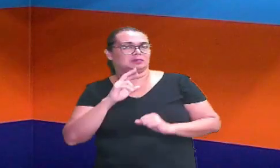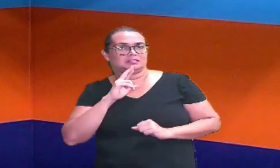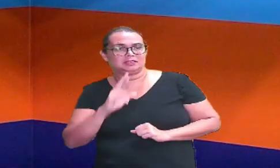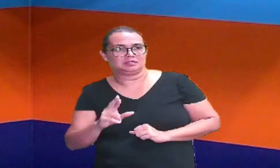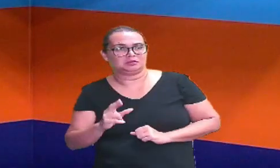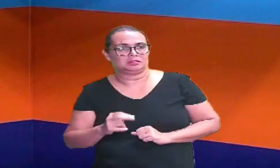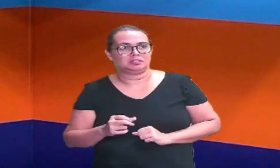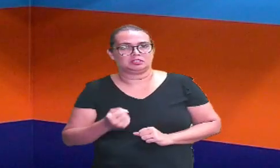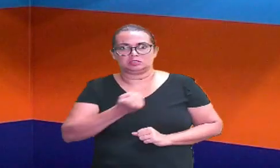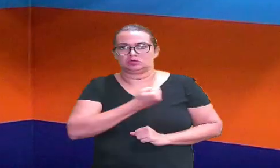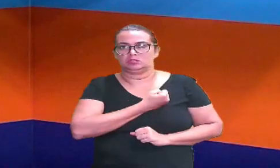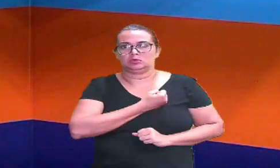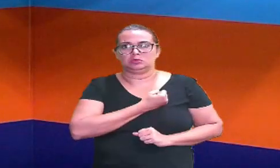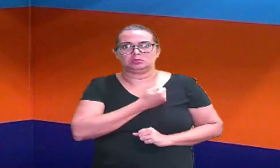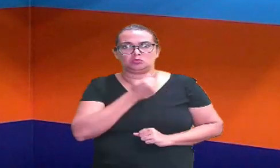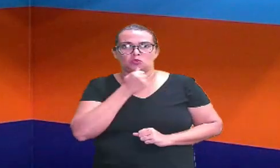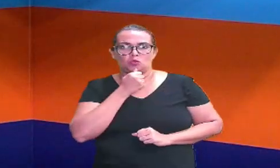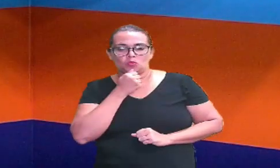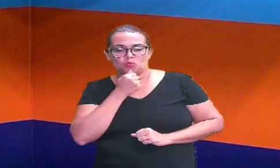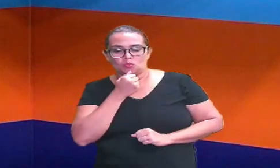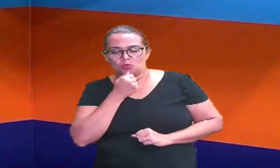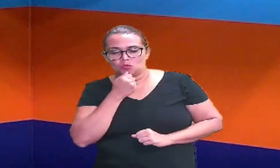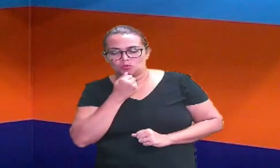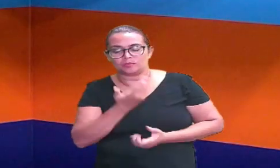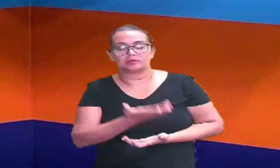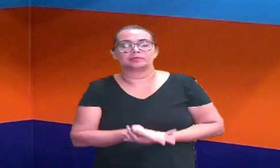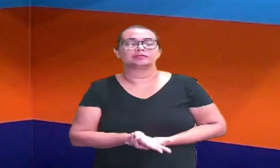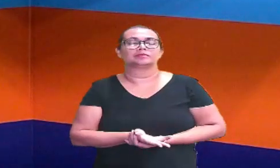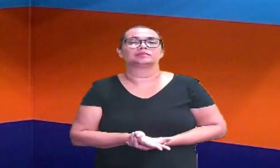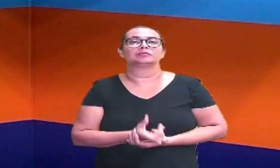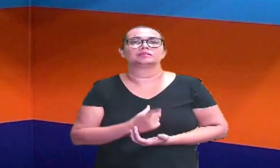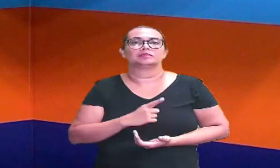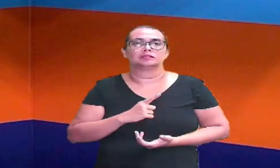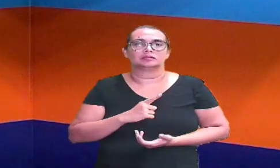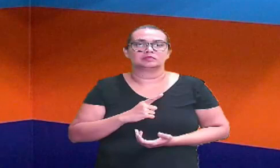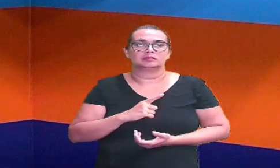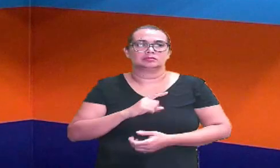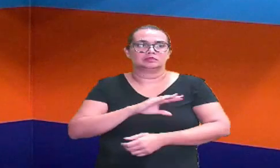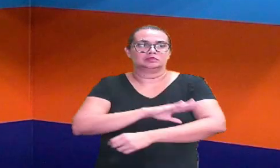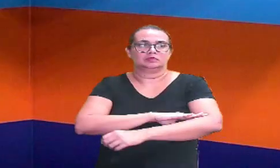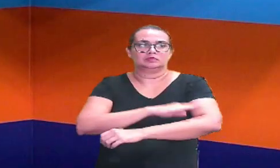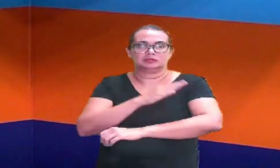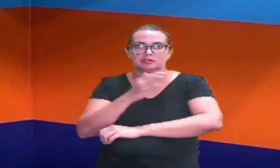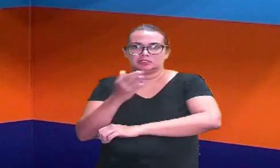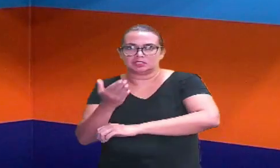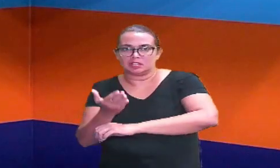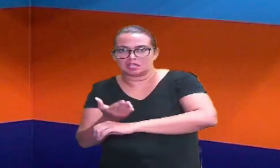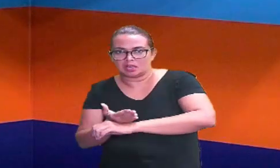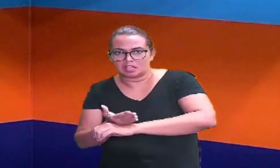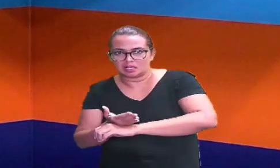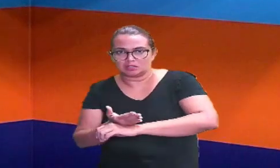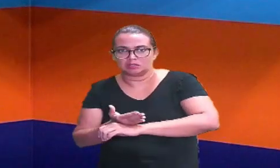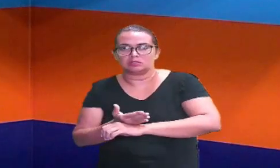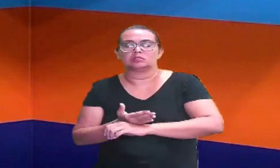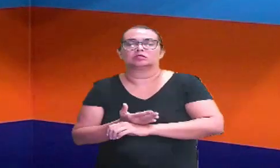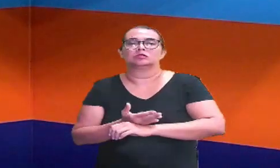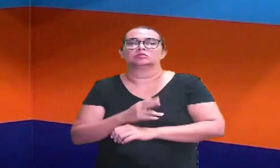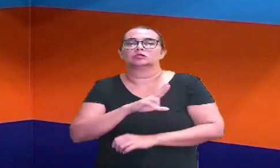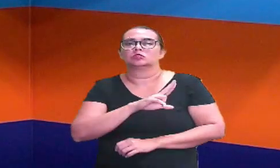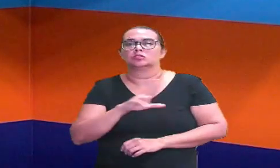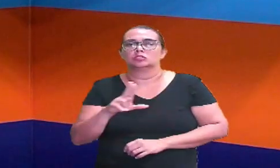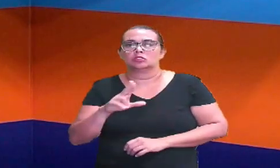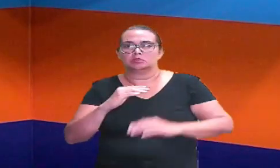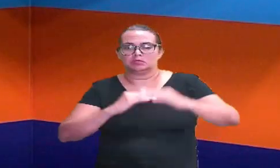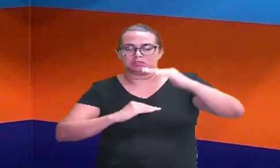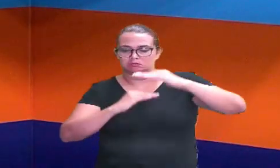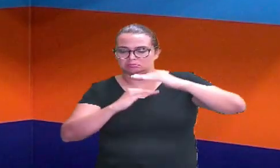terminar. Então, os ângulos correspondentes de uma reta paralela com outra sempre são